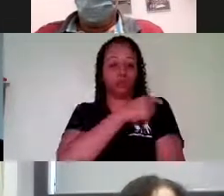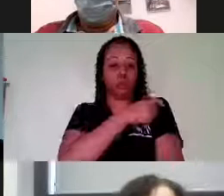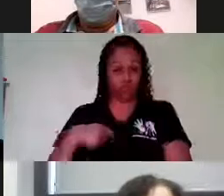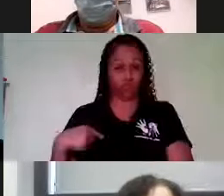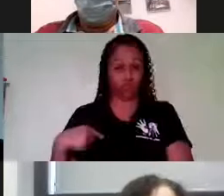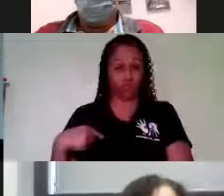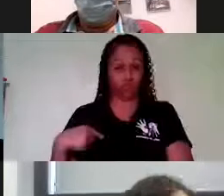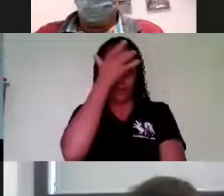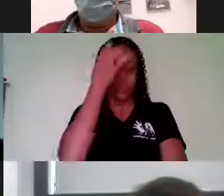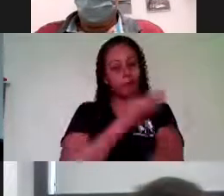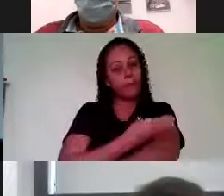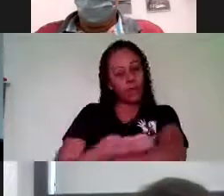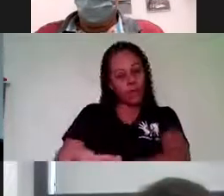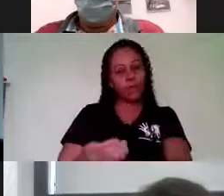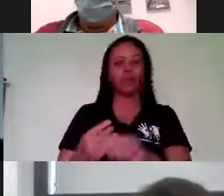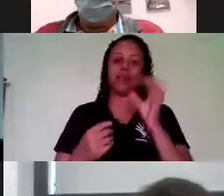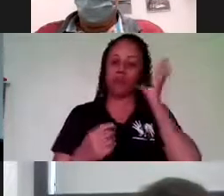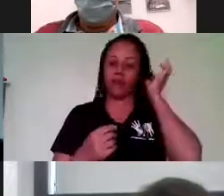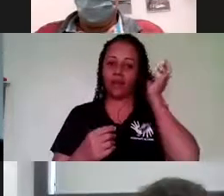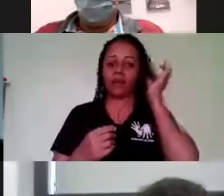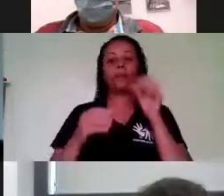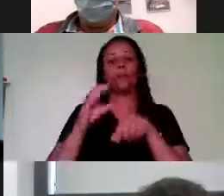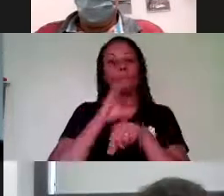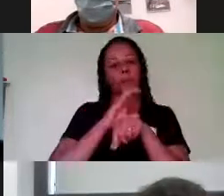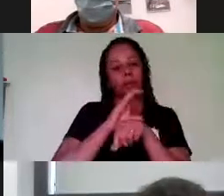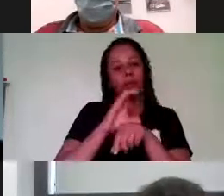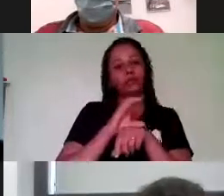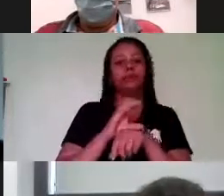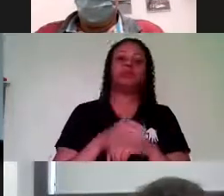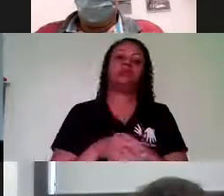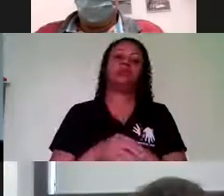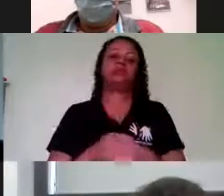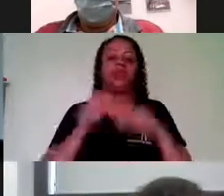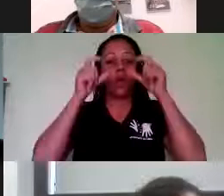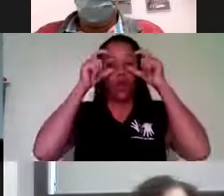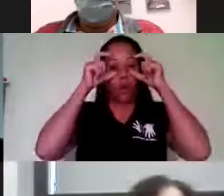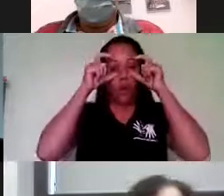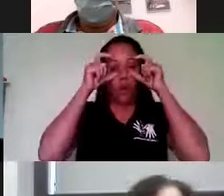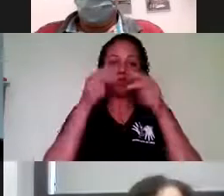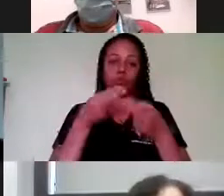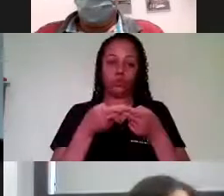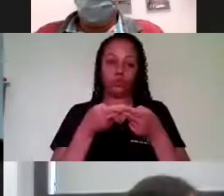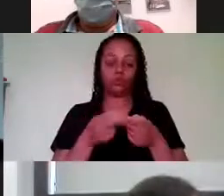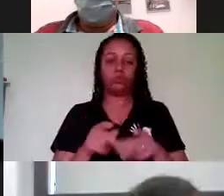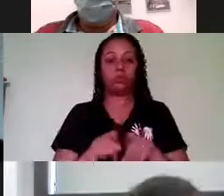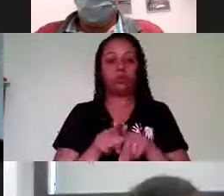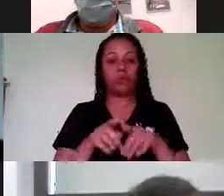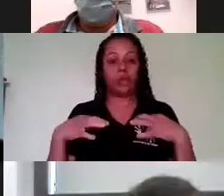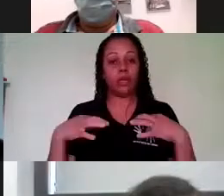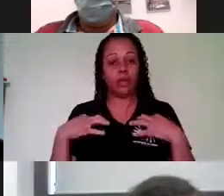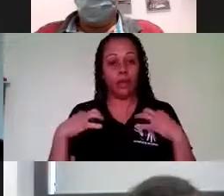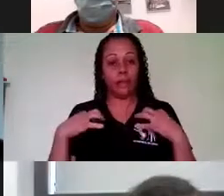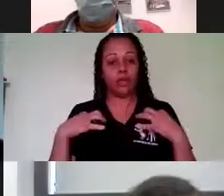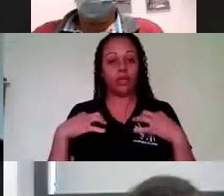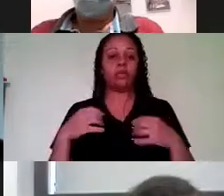já grisalho, e de óculos, e estou aqui com uma blusa preta, camisa